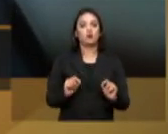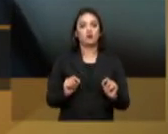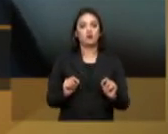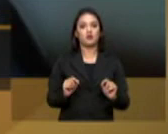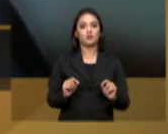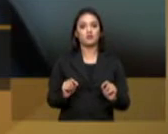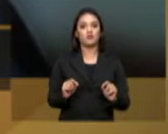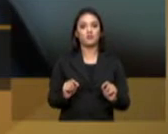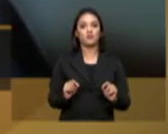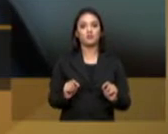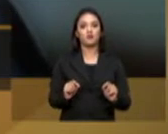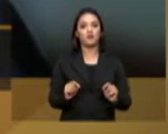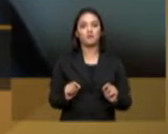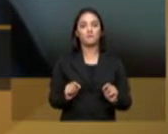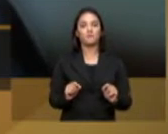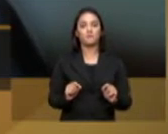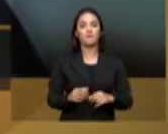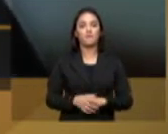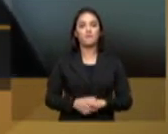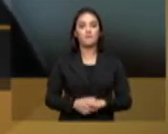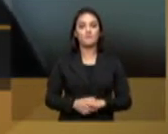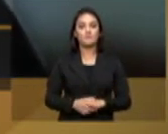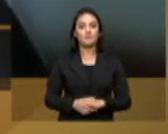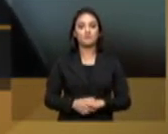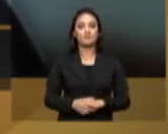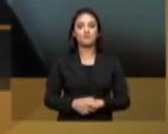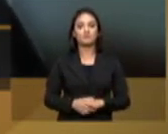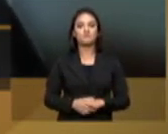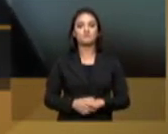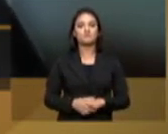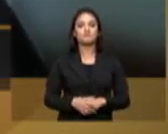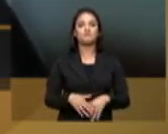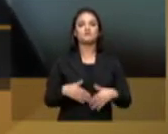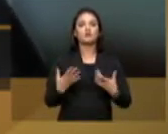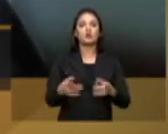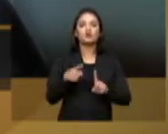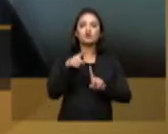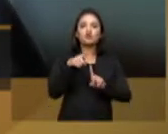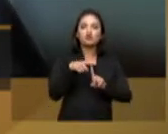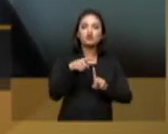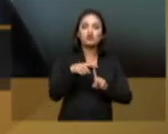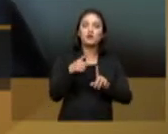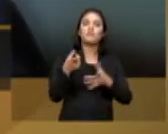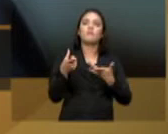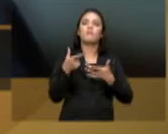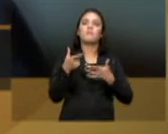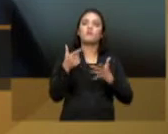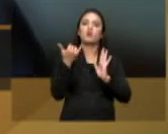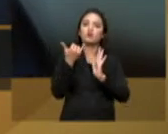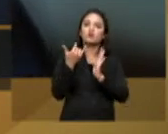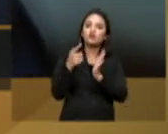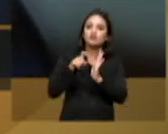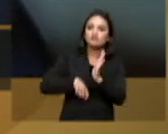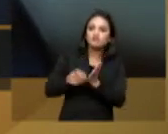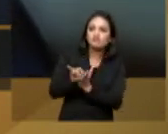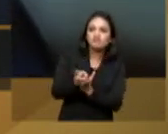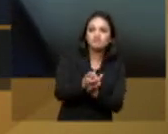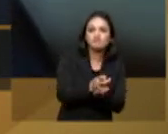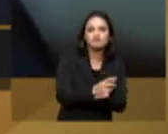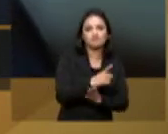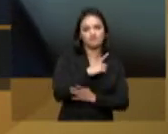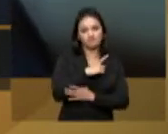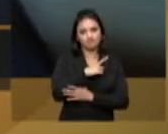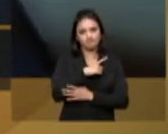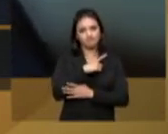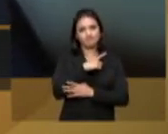das peculiaridades das espécies tributárias envolvidas. Assim, em